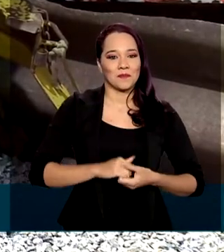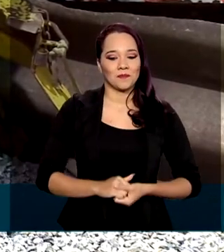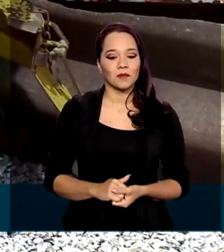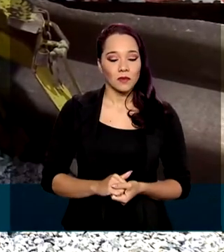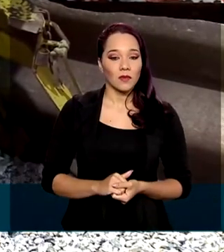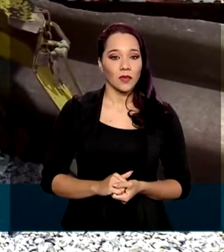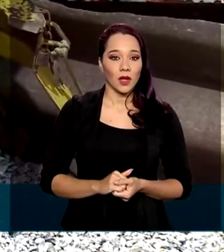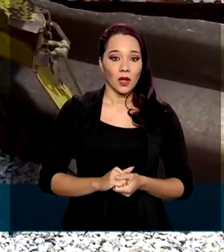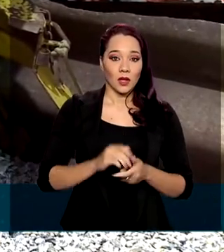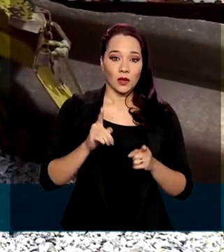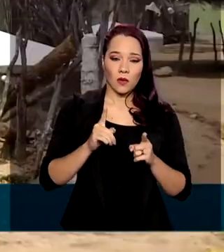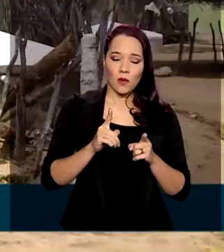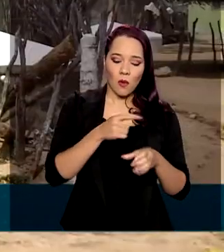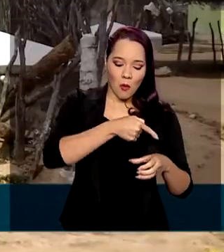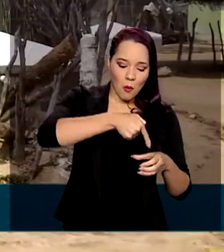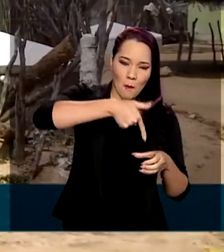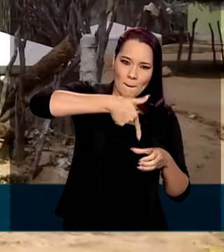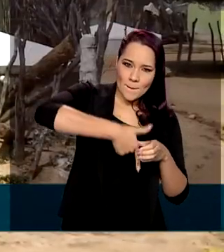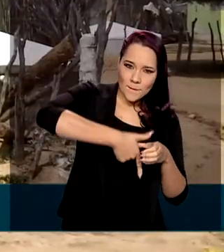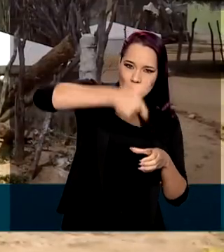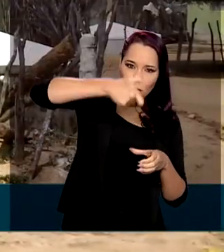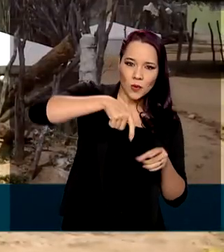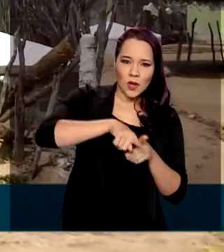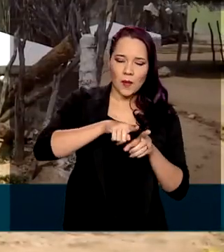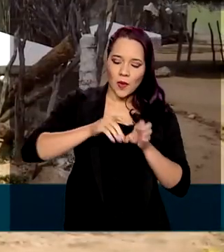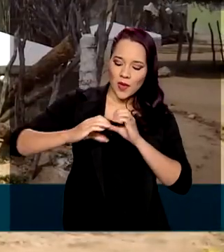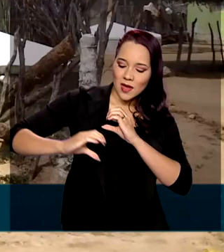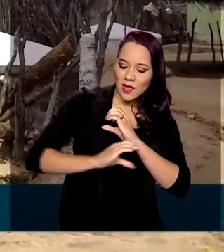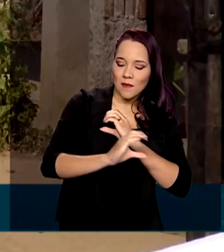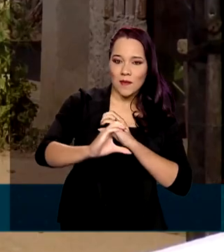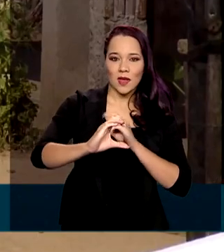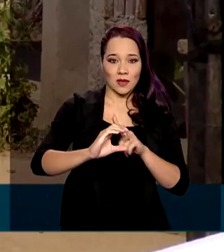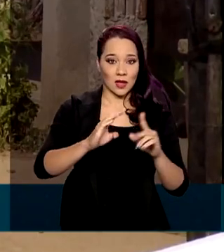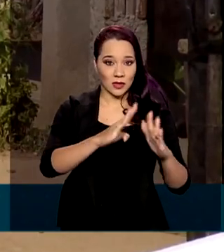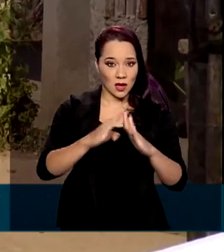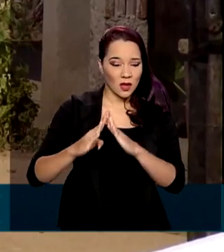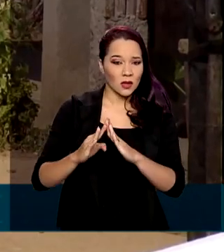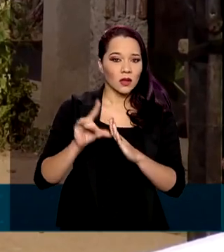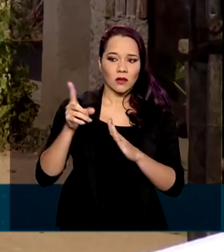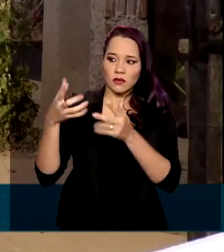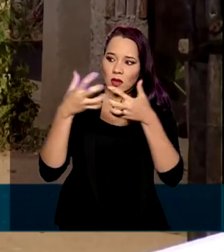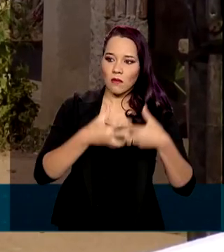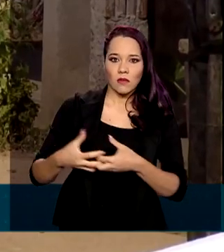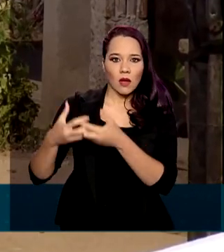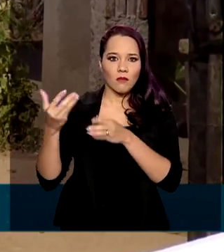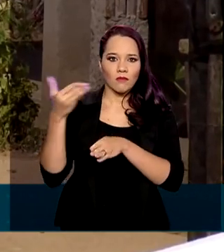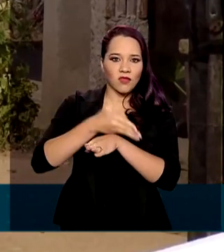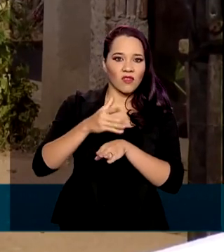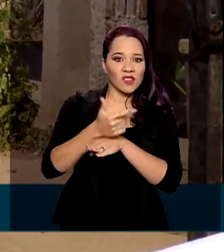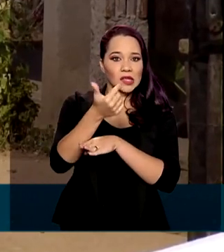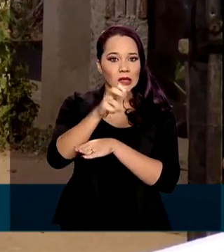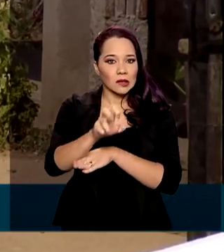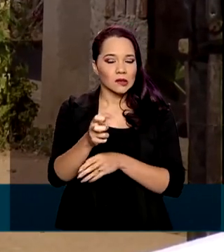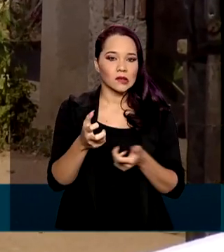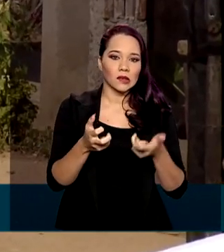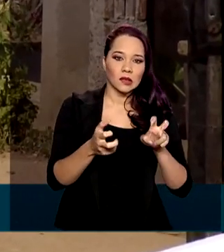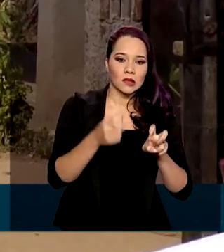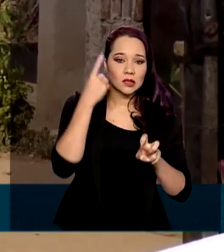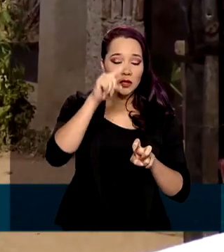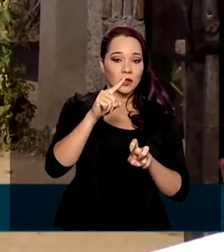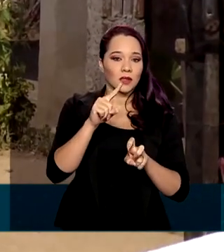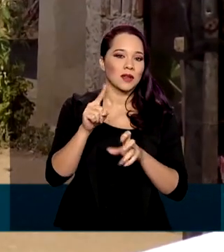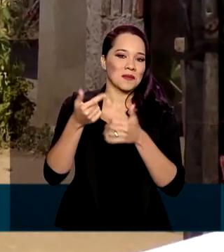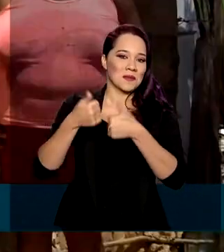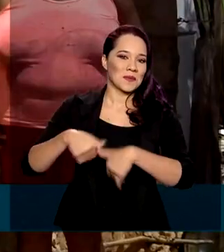poço e o encanamento nas casas, os carros pipas, que só vinham de 15 em 15 dias para encher as cisternas, vão deixar